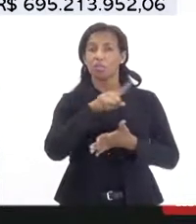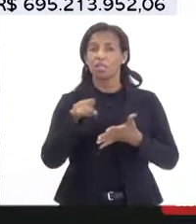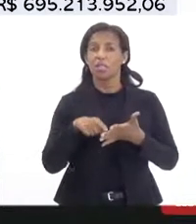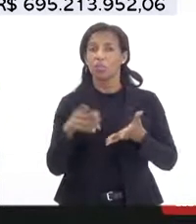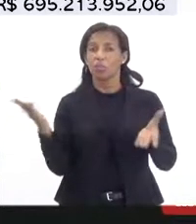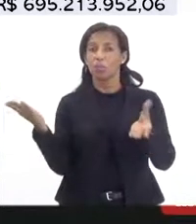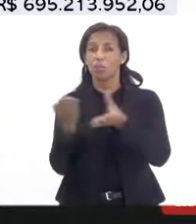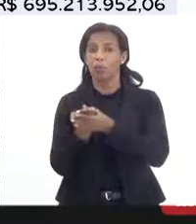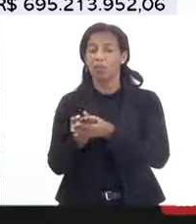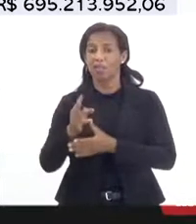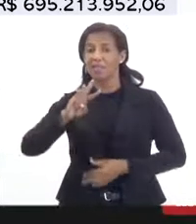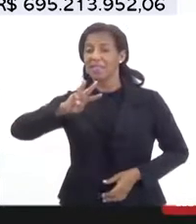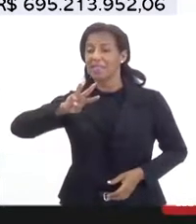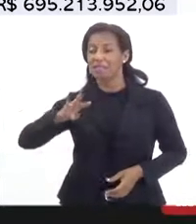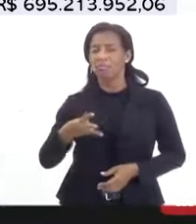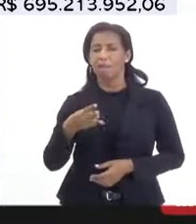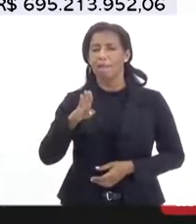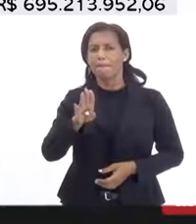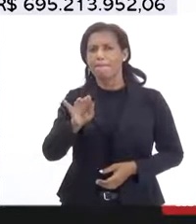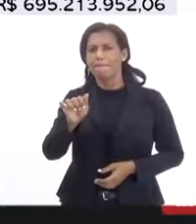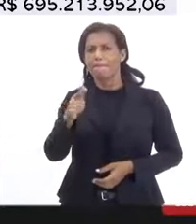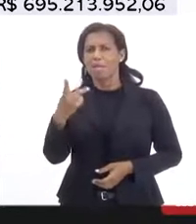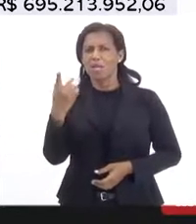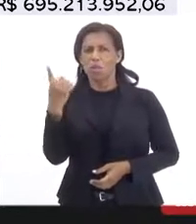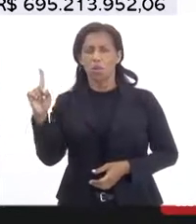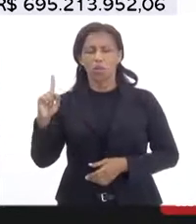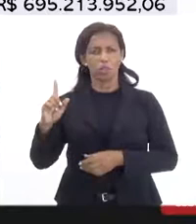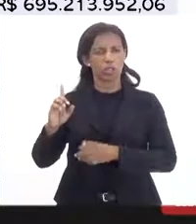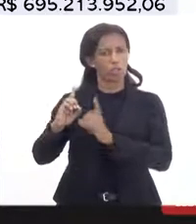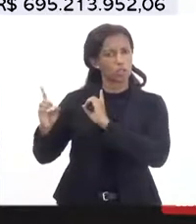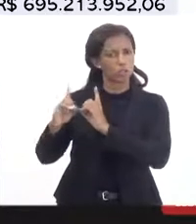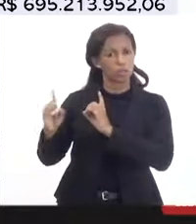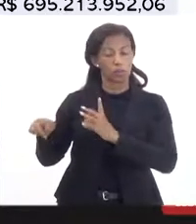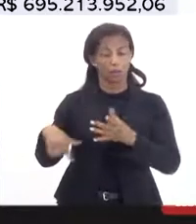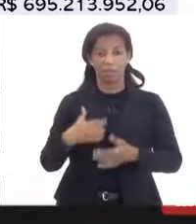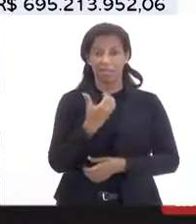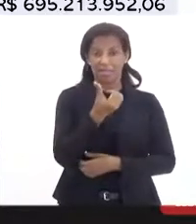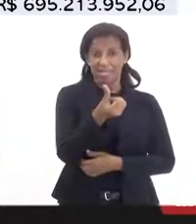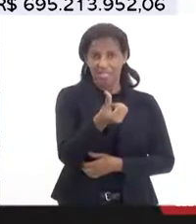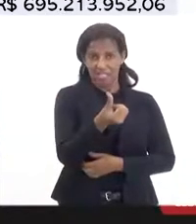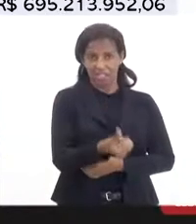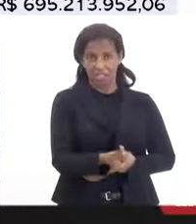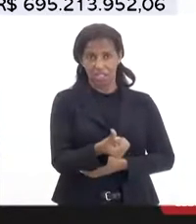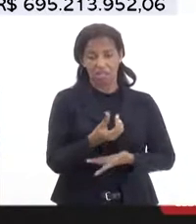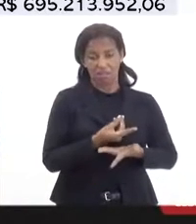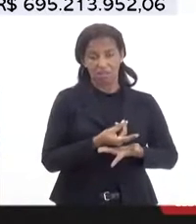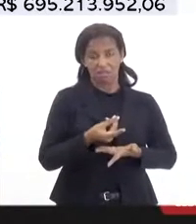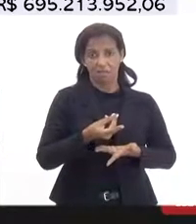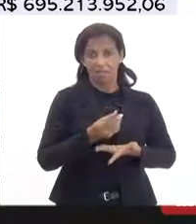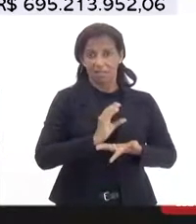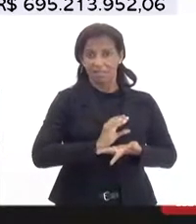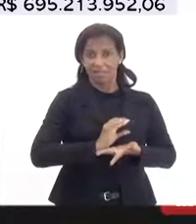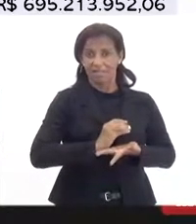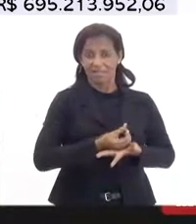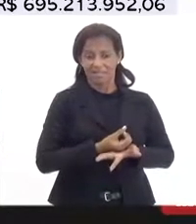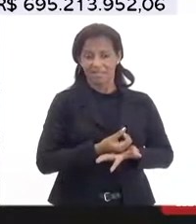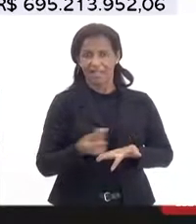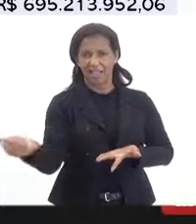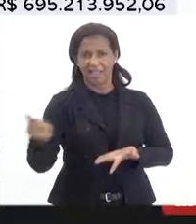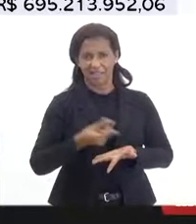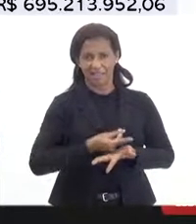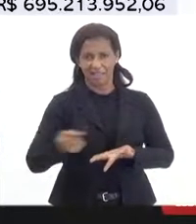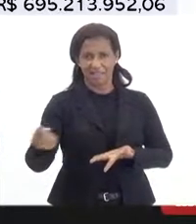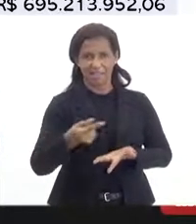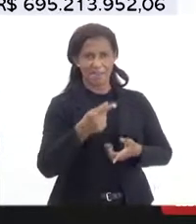e 3 bilhões de reais em discussão. E tese 6, saída de mercadoria sem nota fiscal ou com